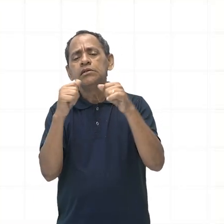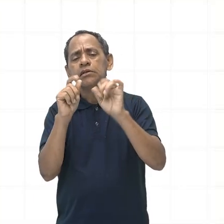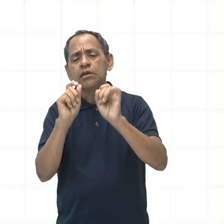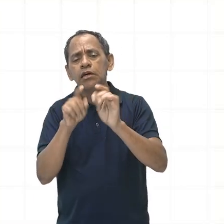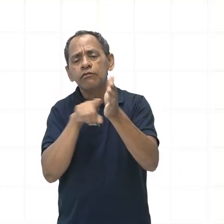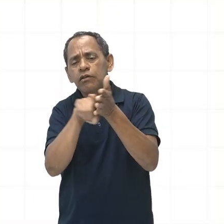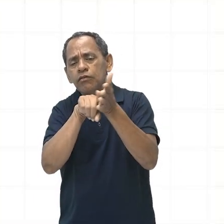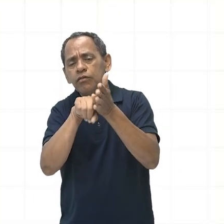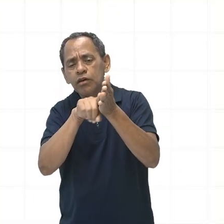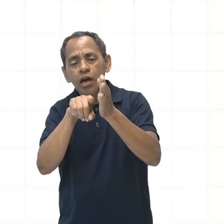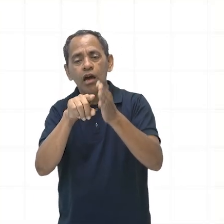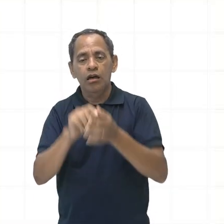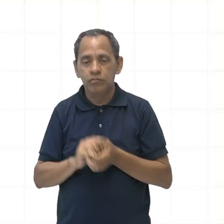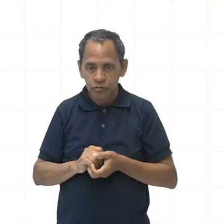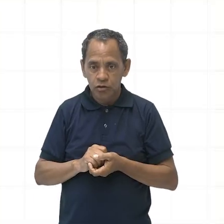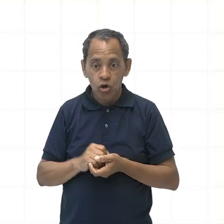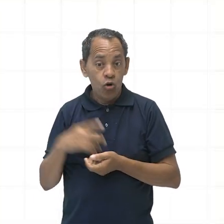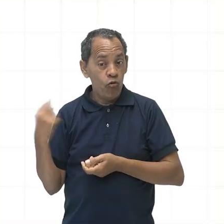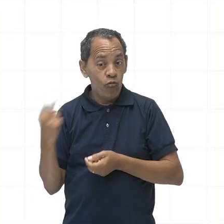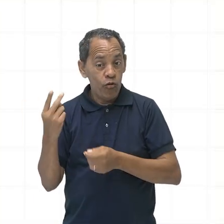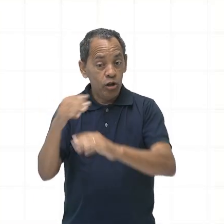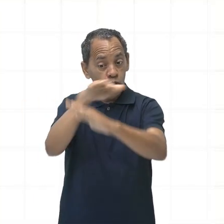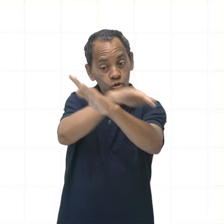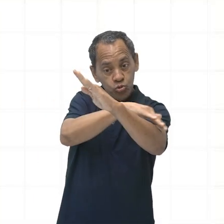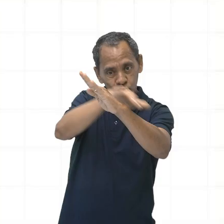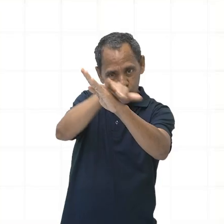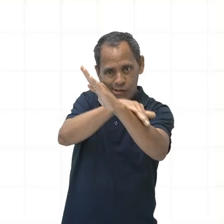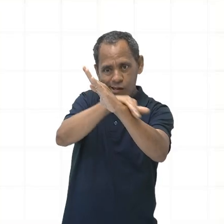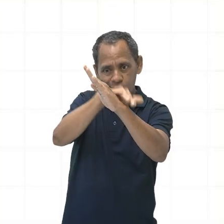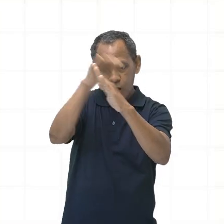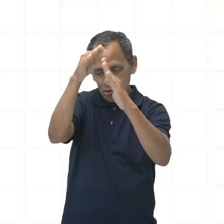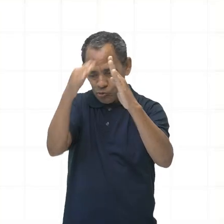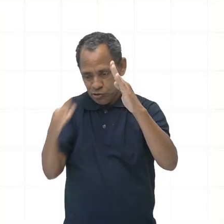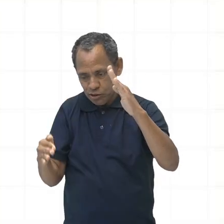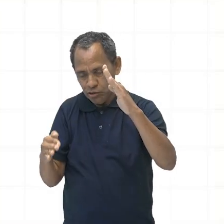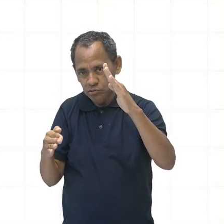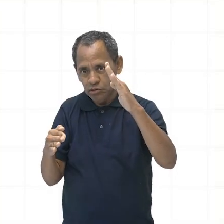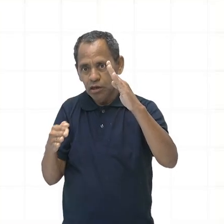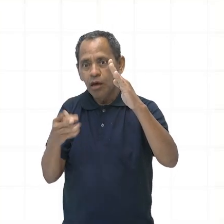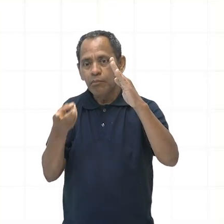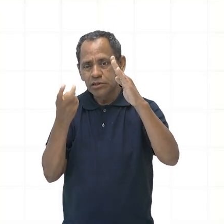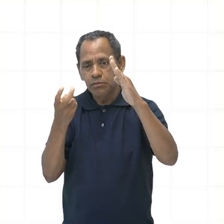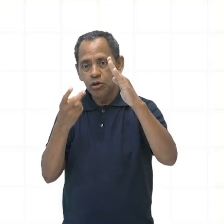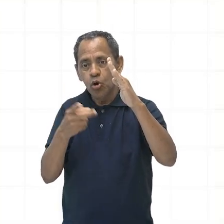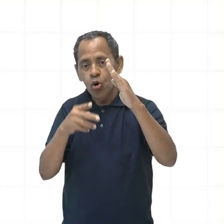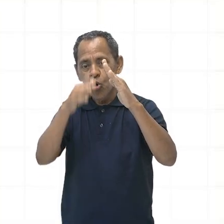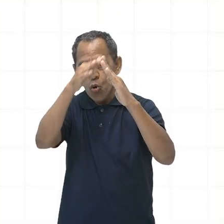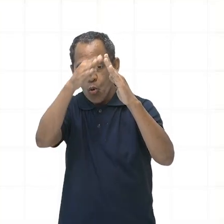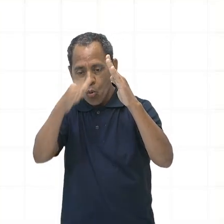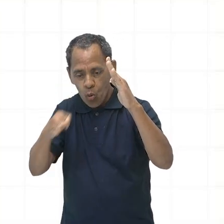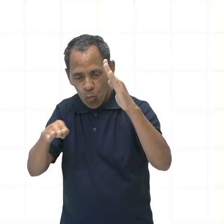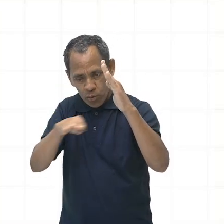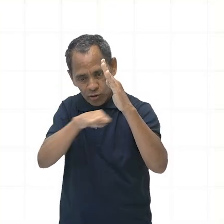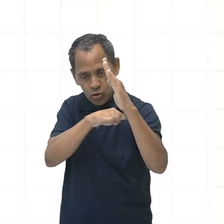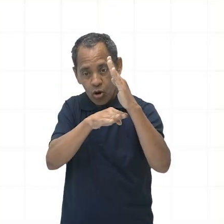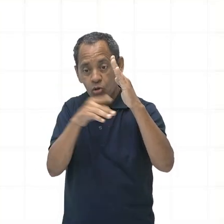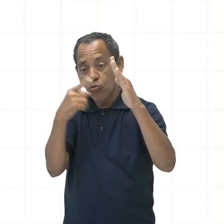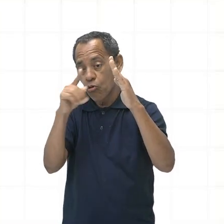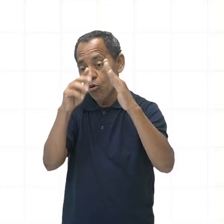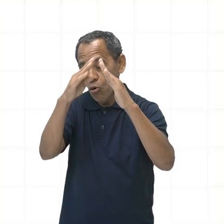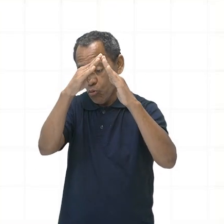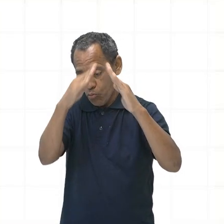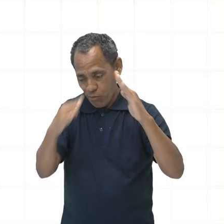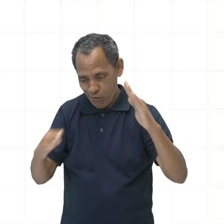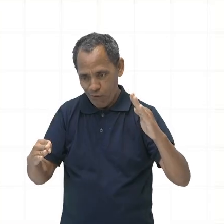triângulos, né? Aqui a gente tem a imagem de 2 triângulos, um é menor e o outro é maior, e a gente quer verificar se eles são